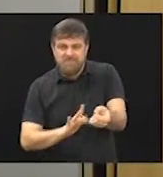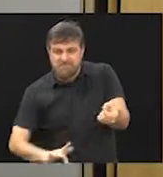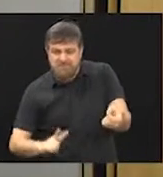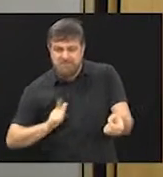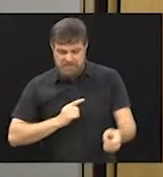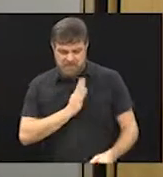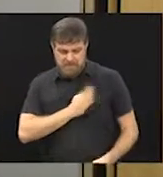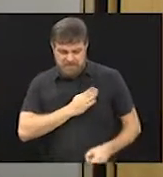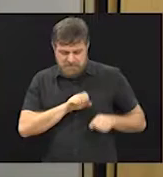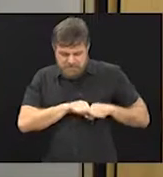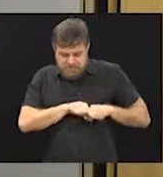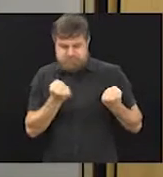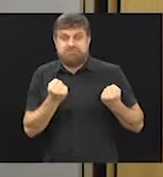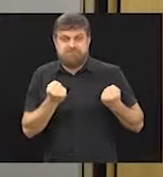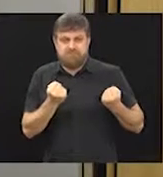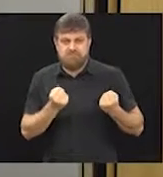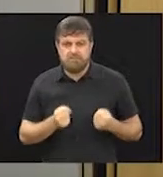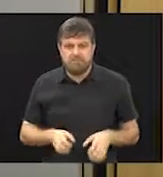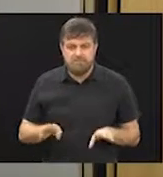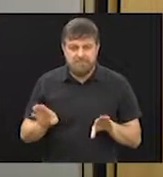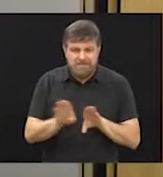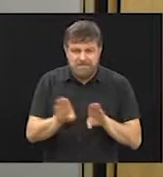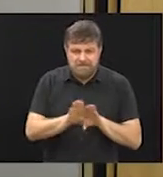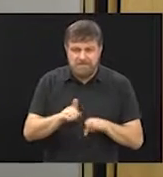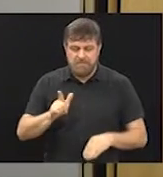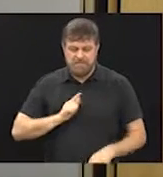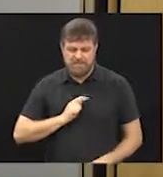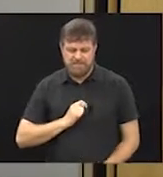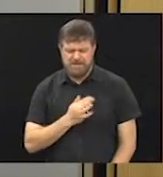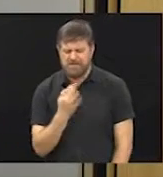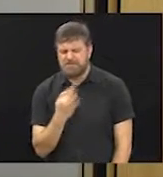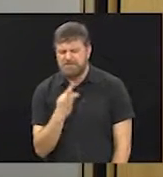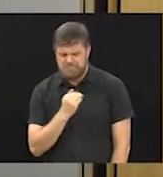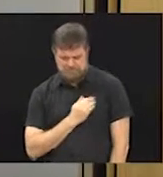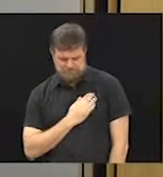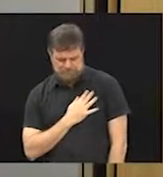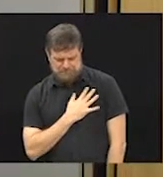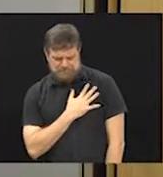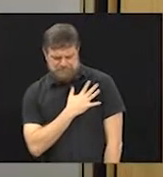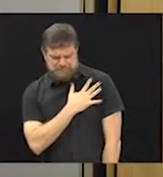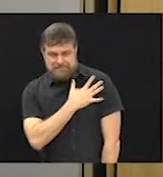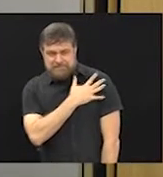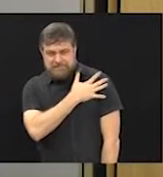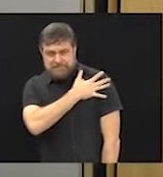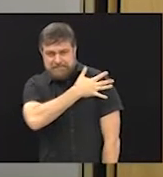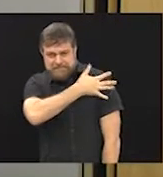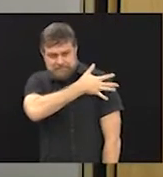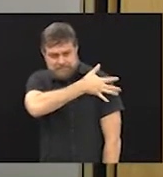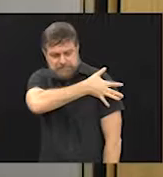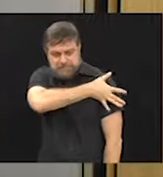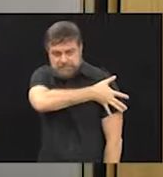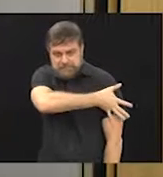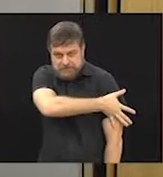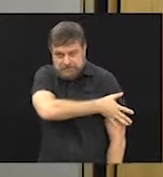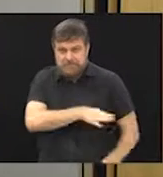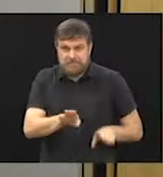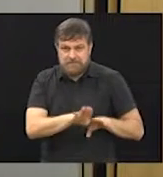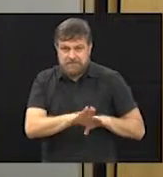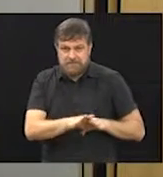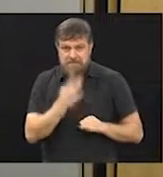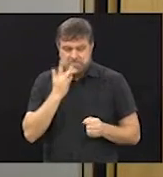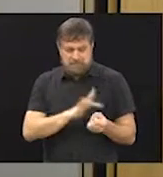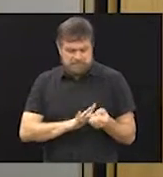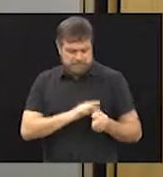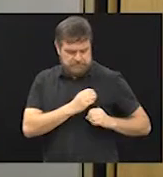os infartos agudos do miocárdio, a angina, que é uma doença cardiovascular com obstrução